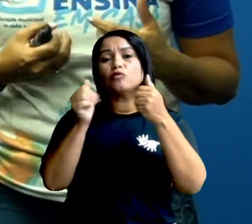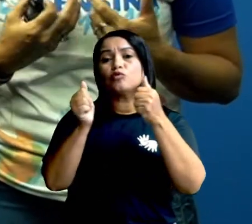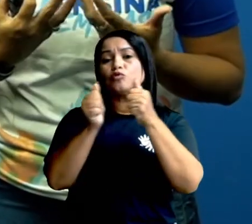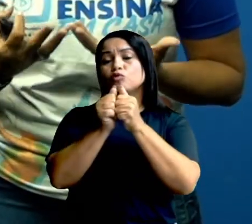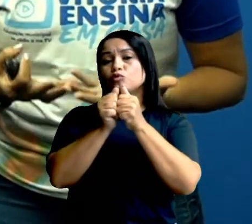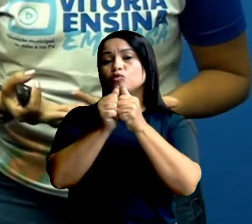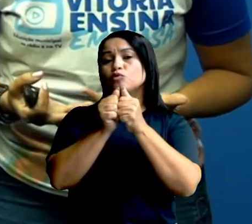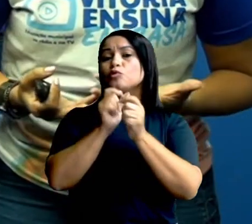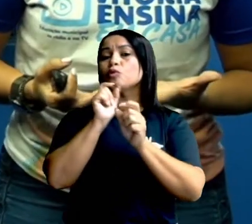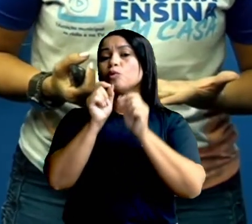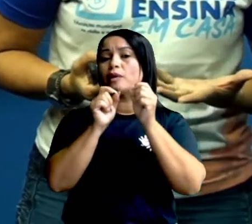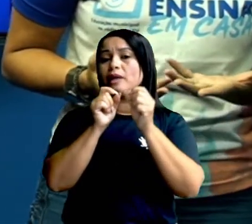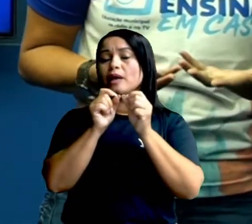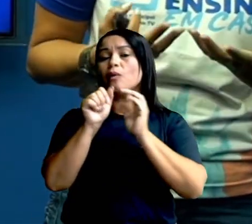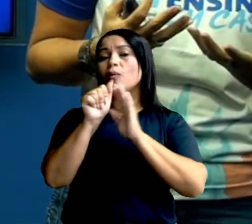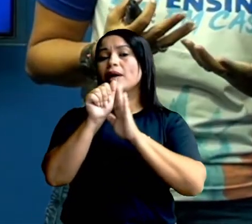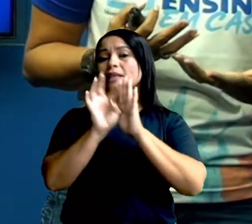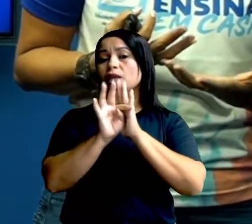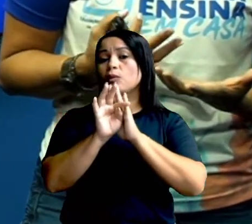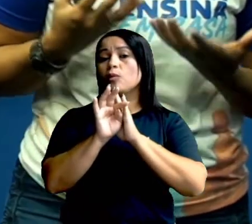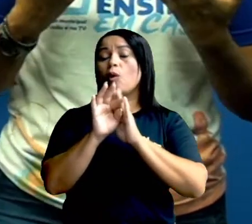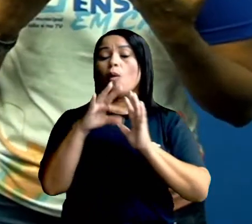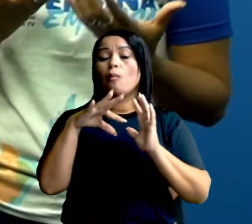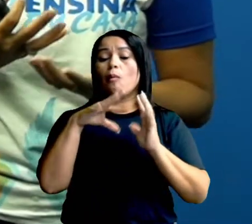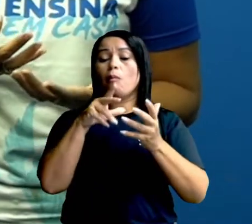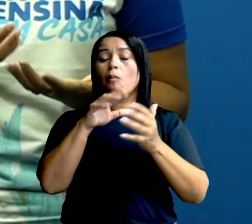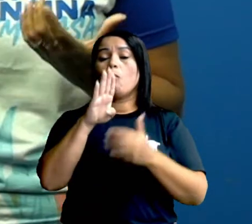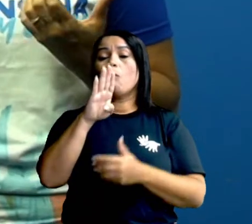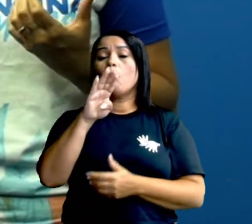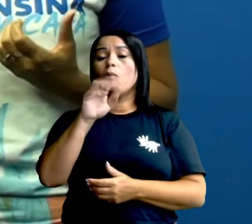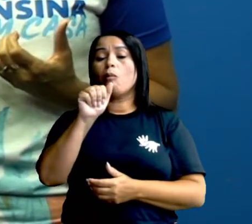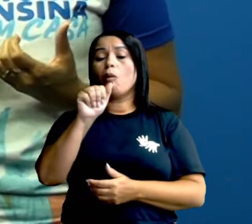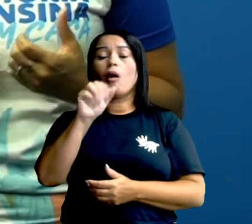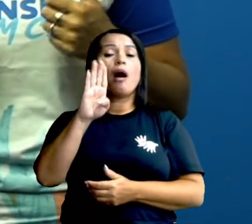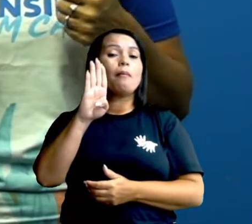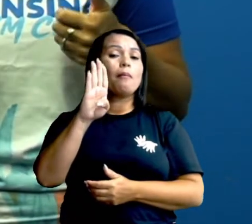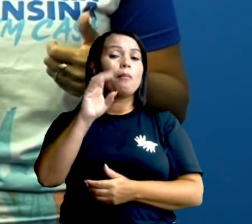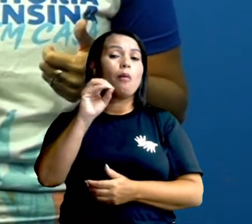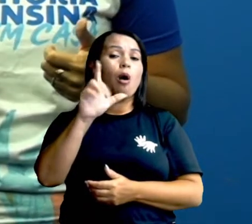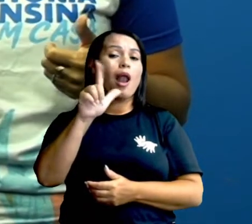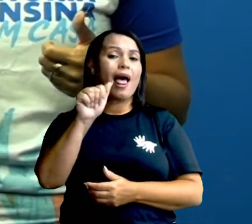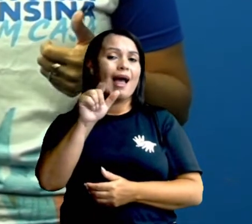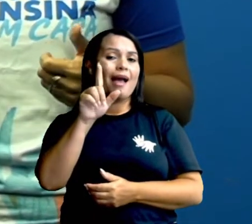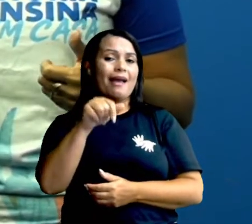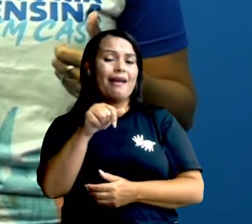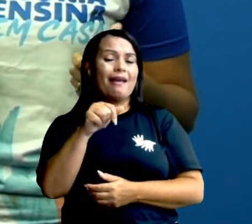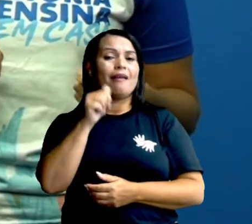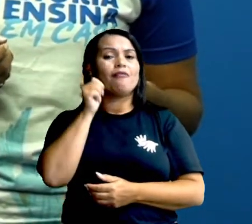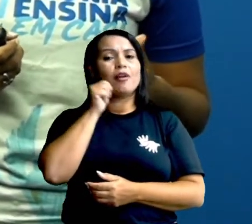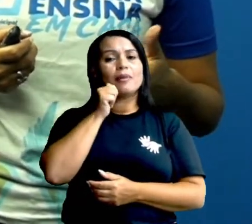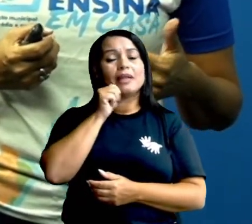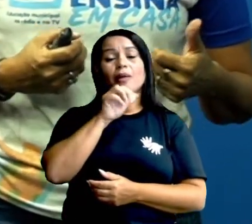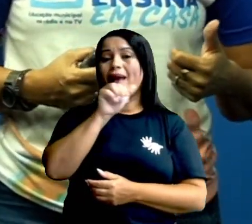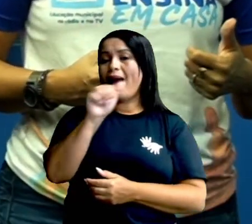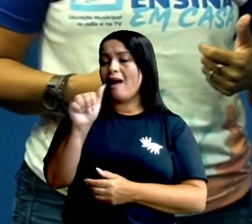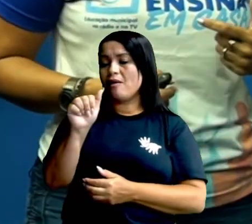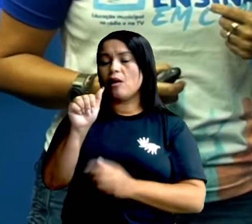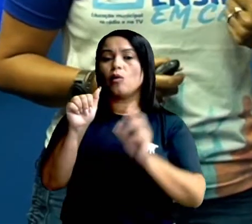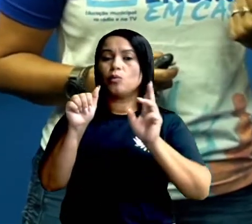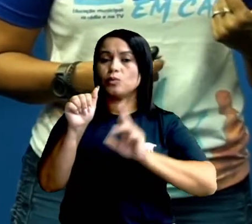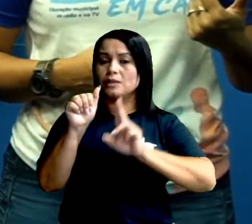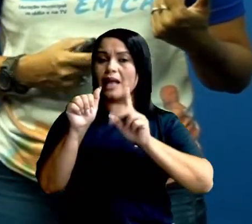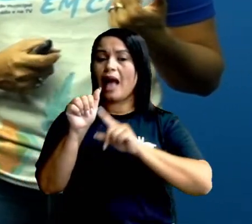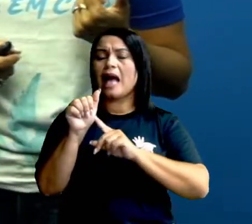artigo. Como bola é uma palavra feminina, eu vou ter que usar a bola, tá